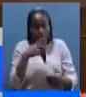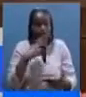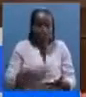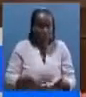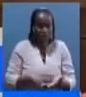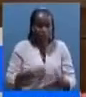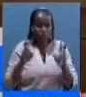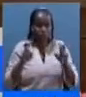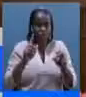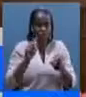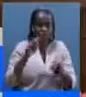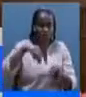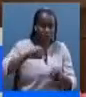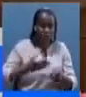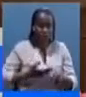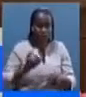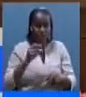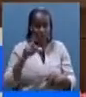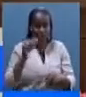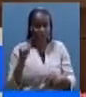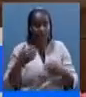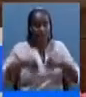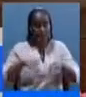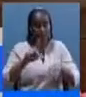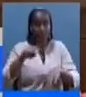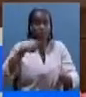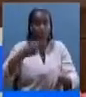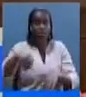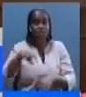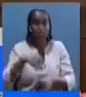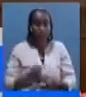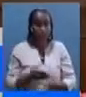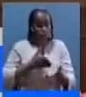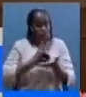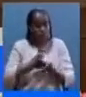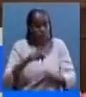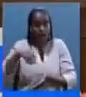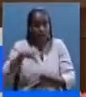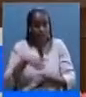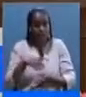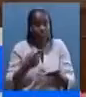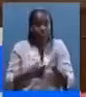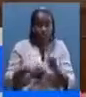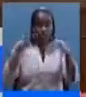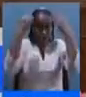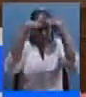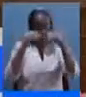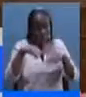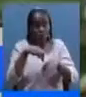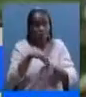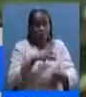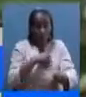da hemodiálise, mas também noutras áreas, e aprofundar áreas como seja o ensino médico pré